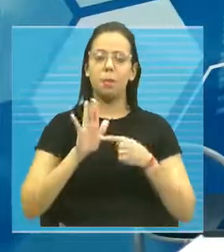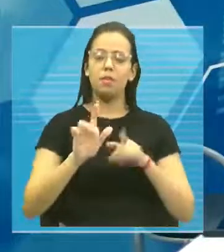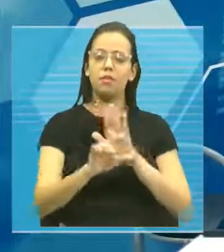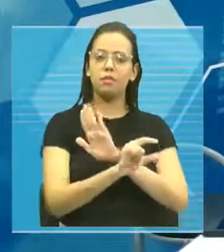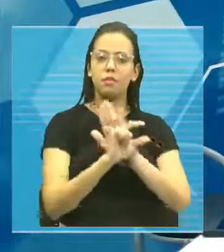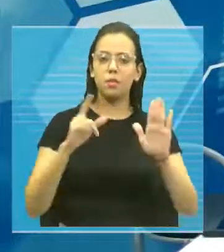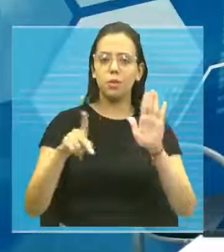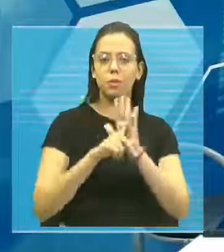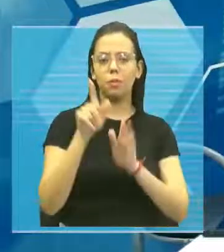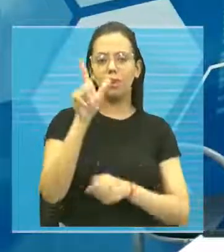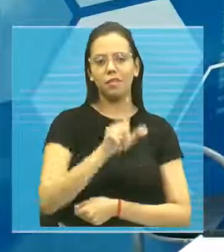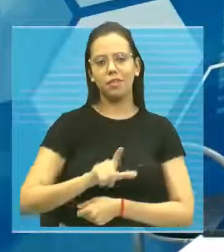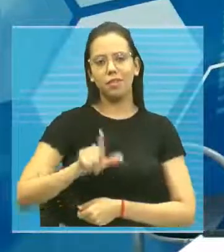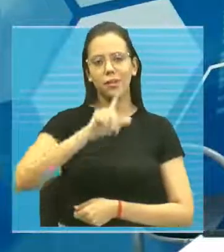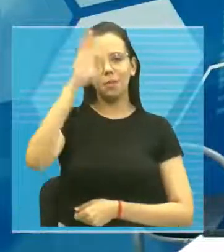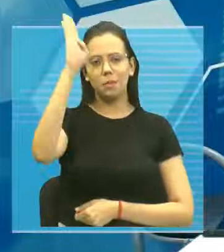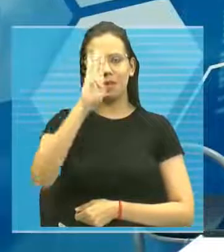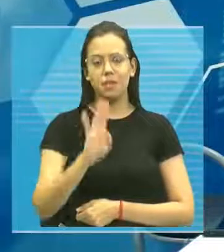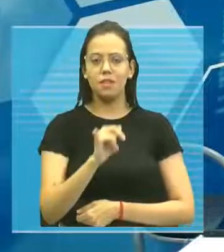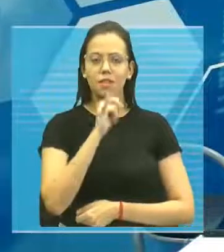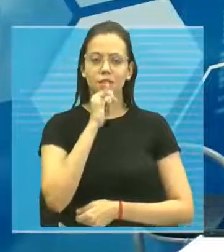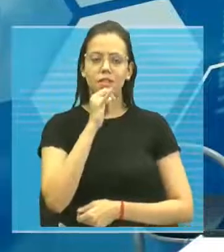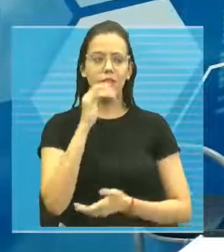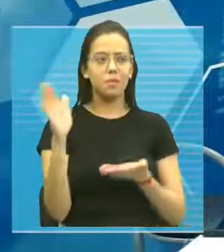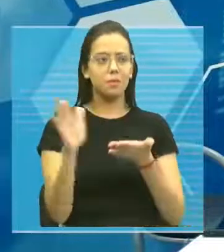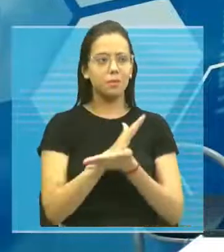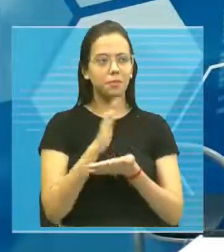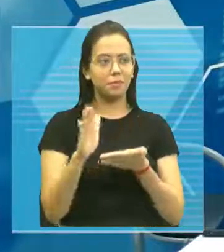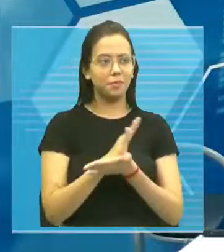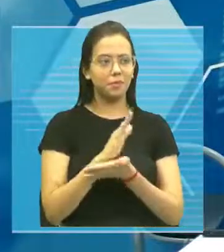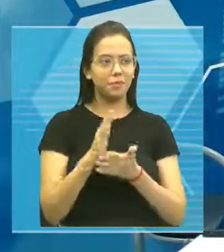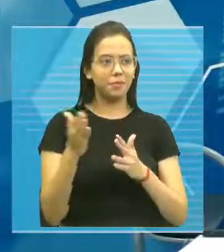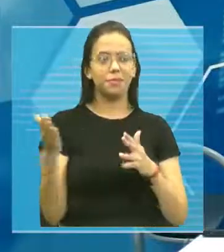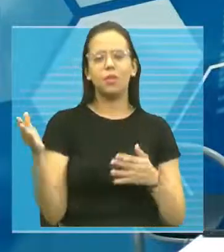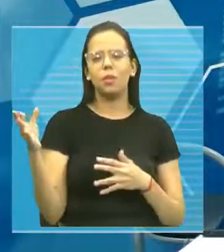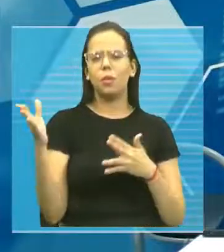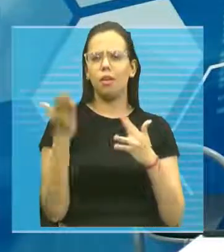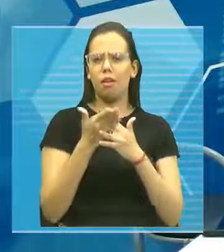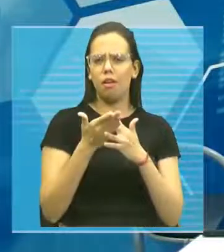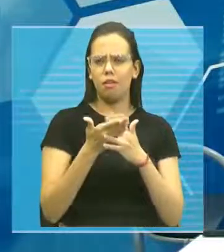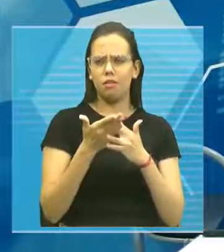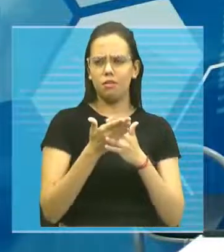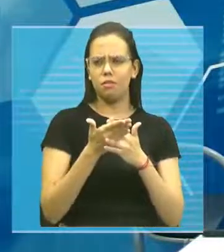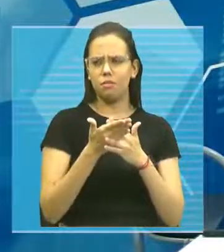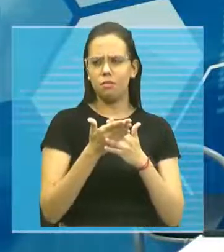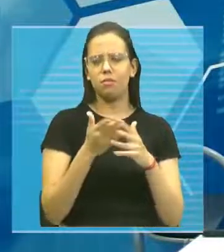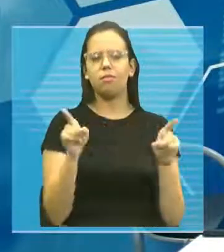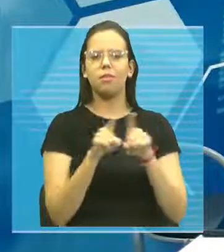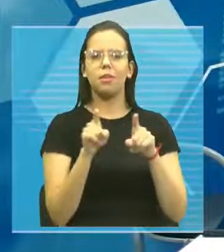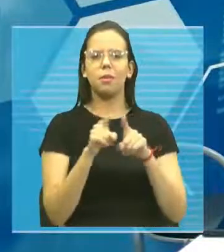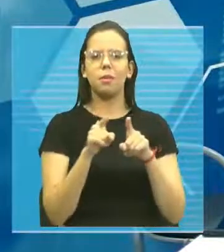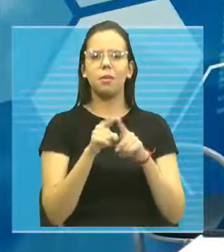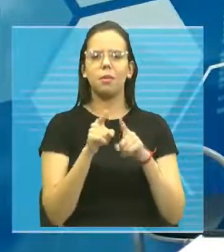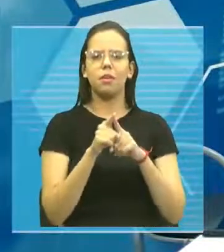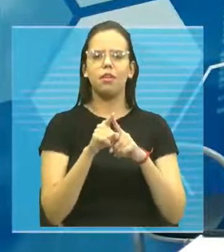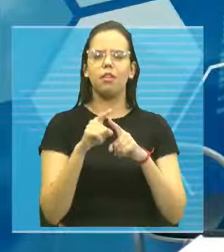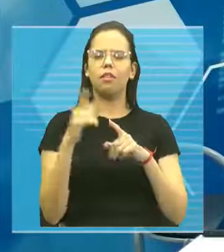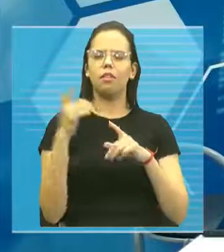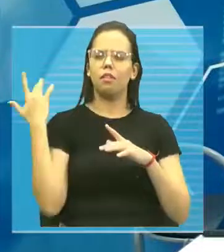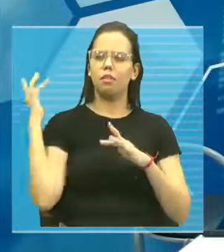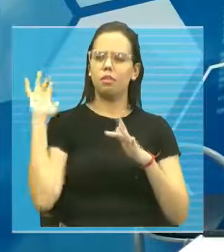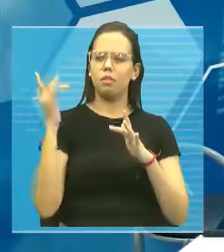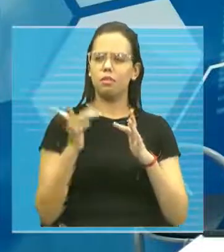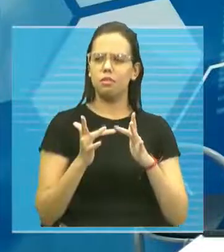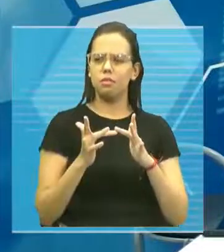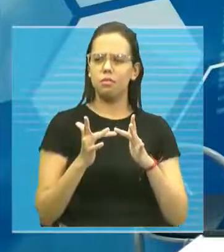trechos da literatura brasileira como os as obras de um Realismo naturalismo e foi interessante demais a